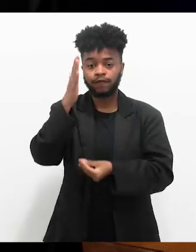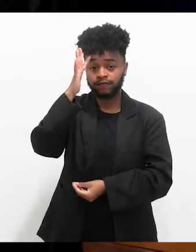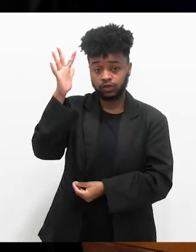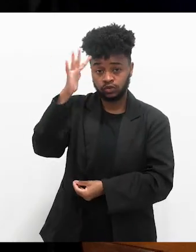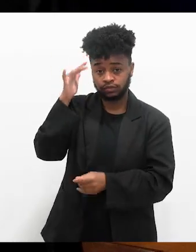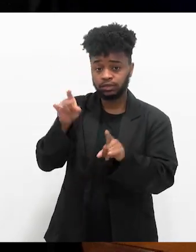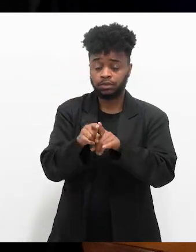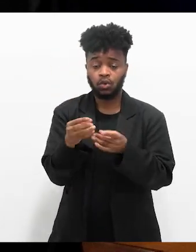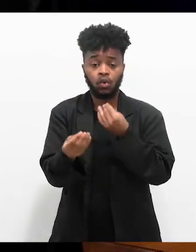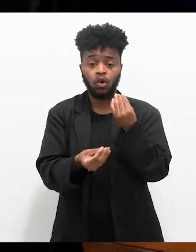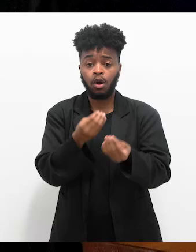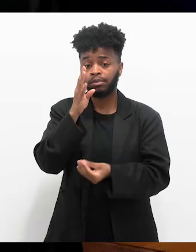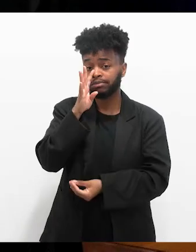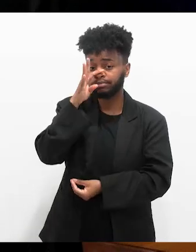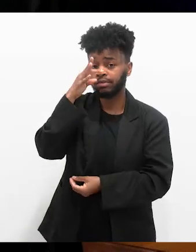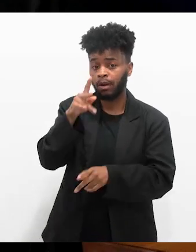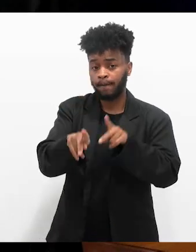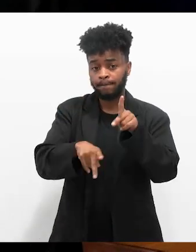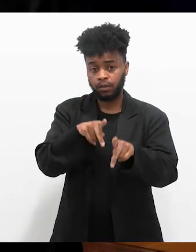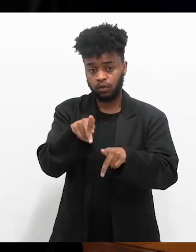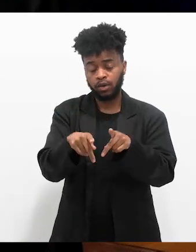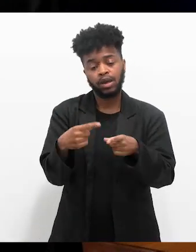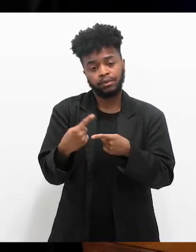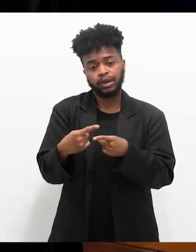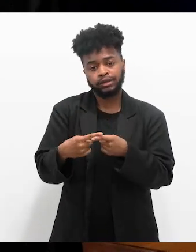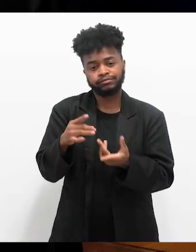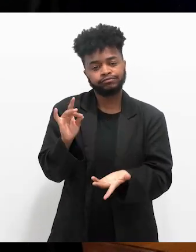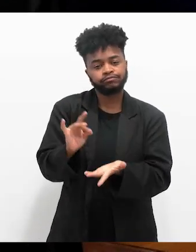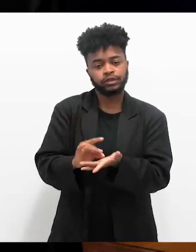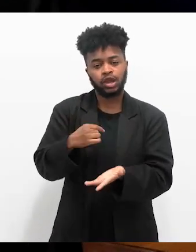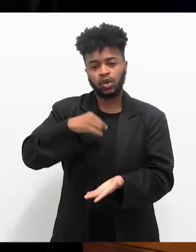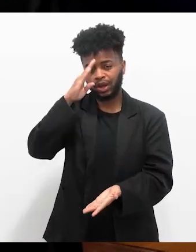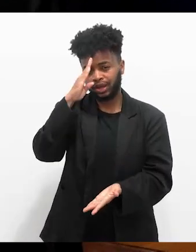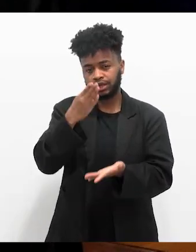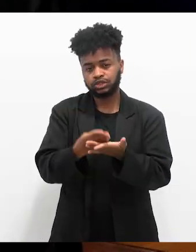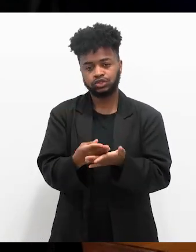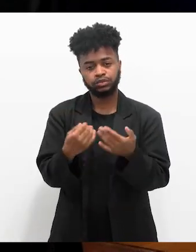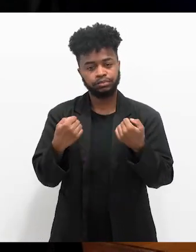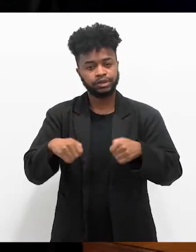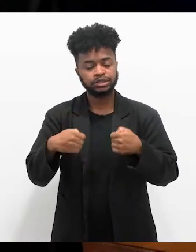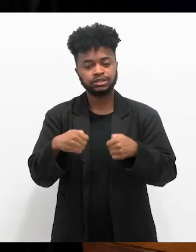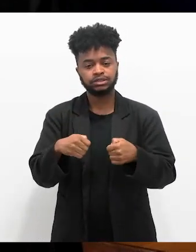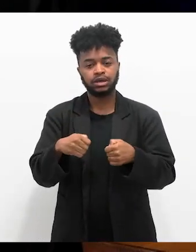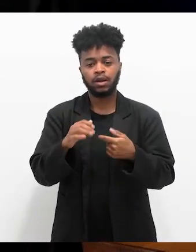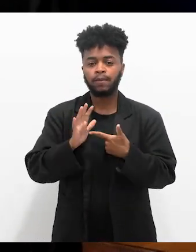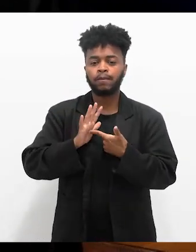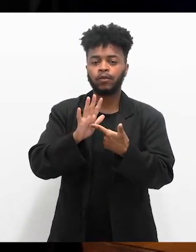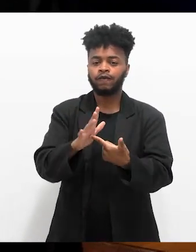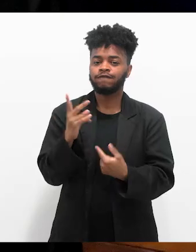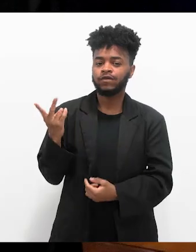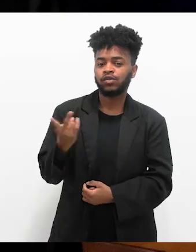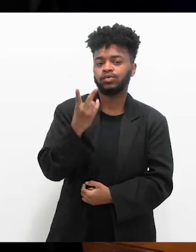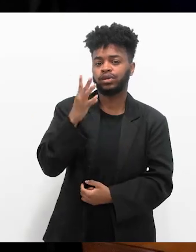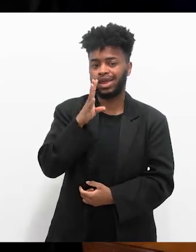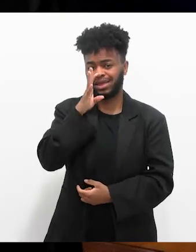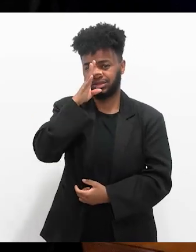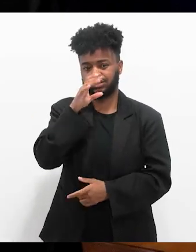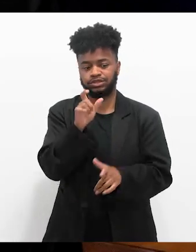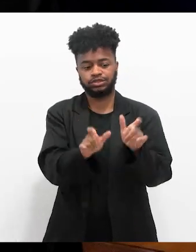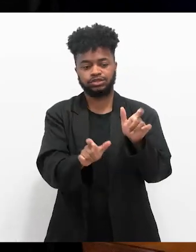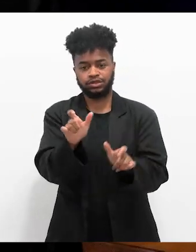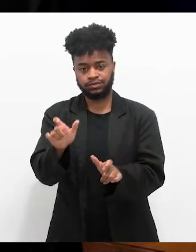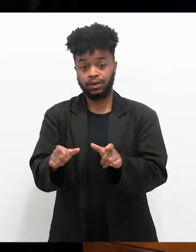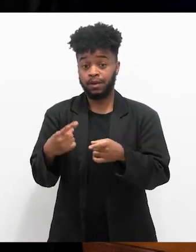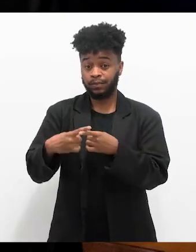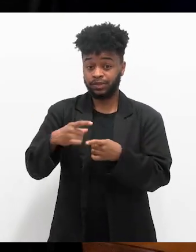filosofia e a resistência desse povo, que na verdade acho que a gente deveria realmente privar muito essa resistência, valorizar muito essa resistência, porque se a gente